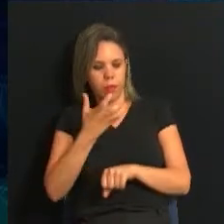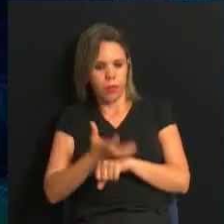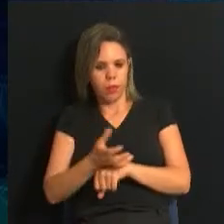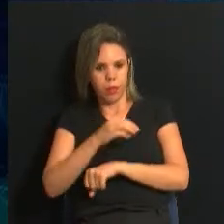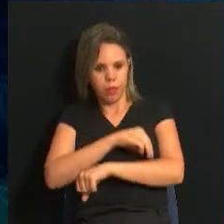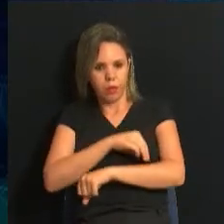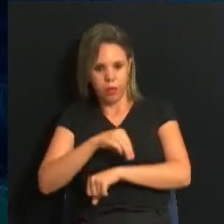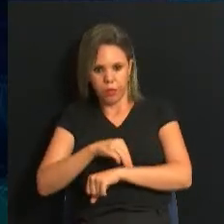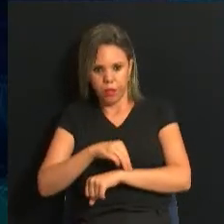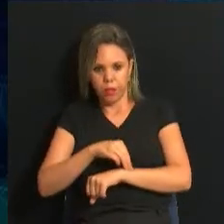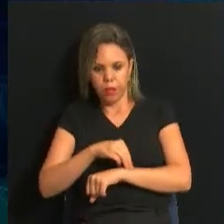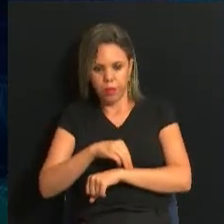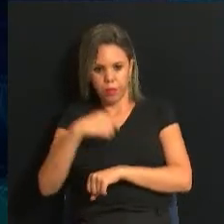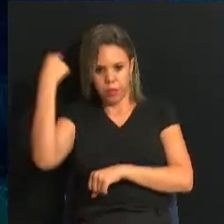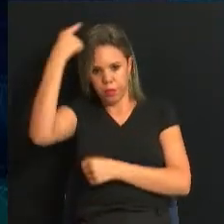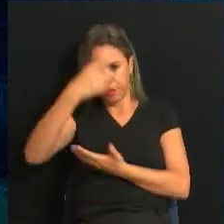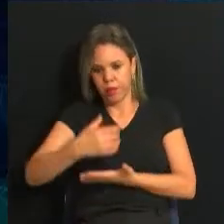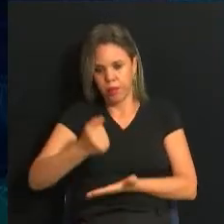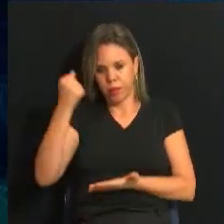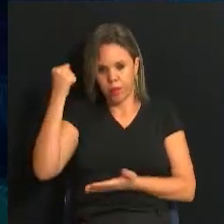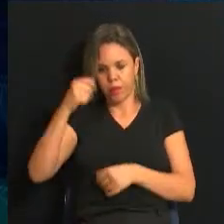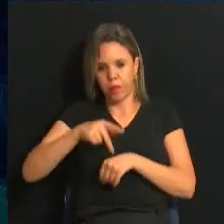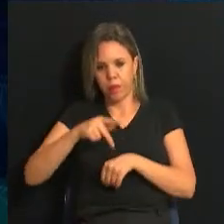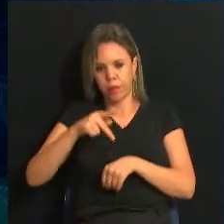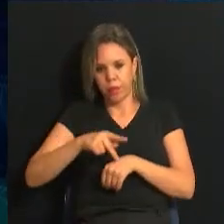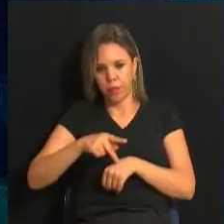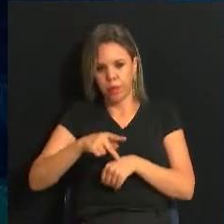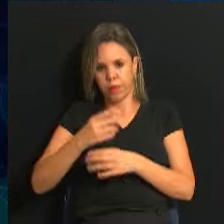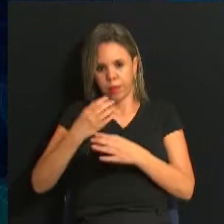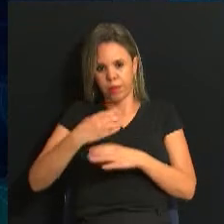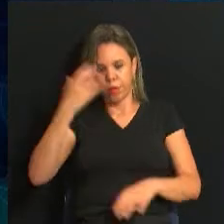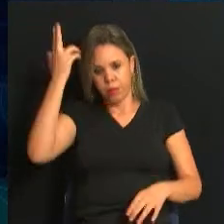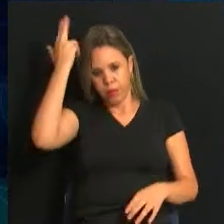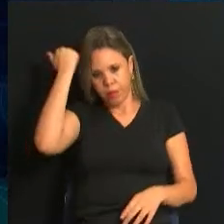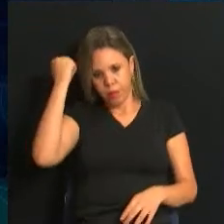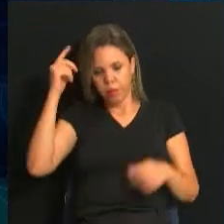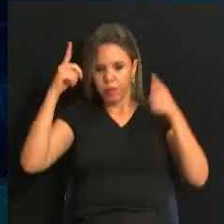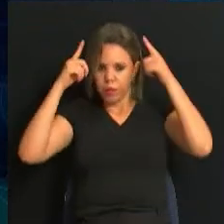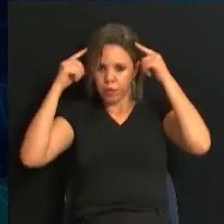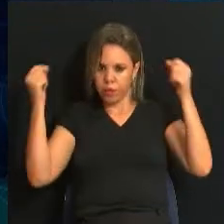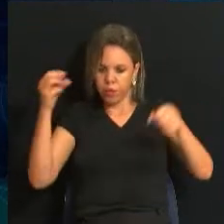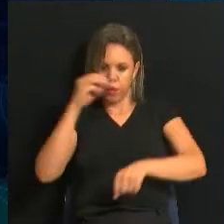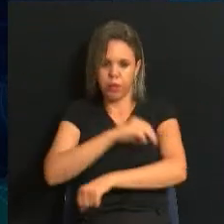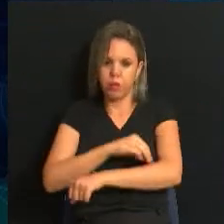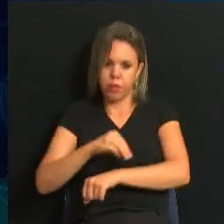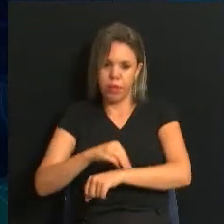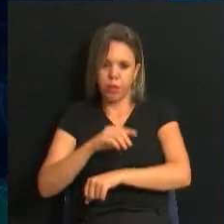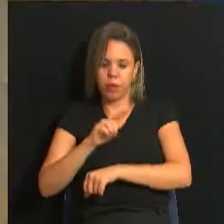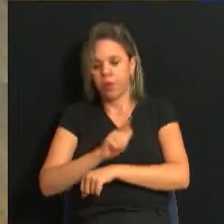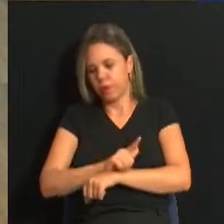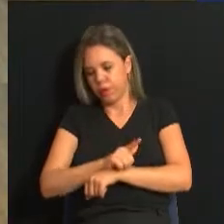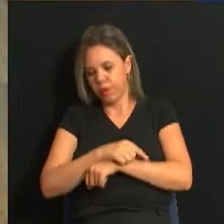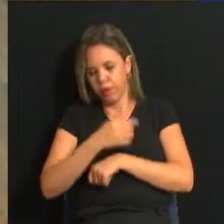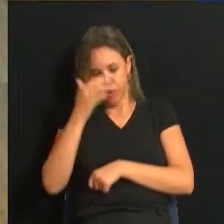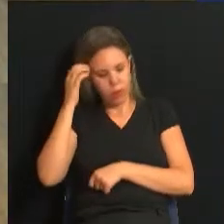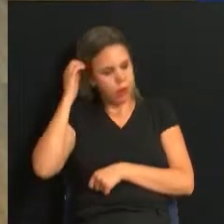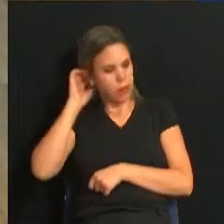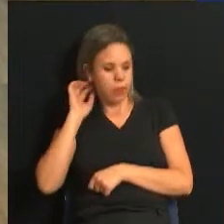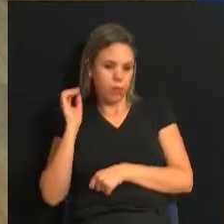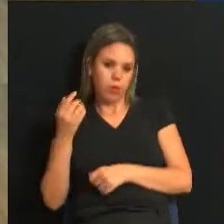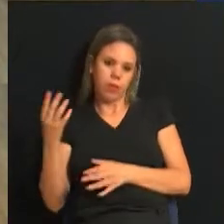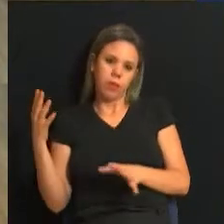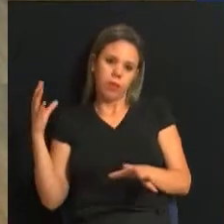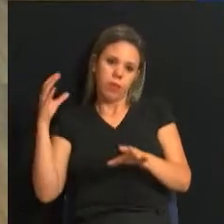Montemor, Santo Antônio de Posse, Pedreira, Engenheiro Coelho, Olambra e Morungaba. Lembrando que, de acordo com esta